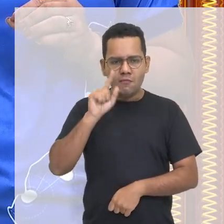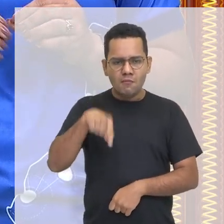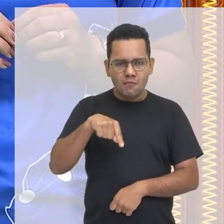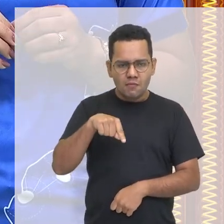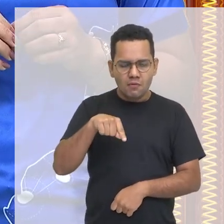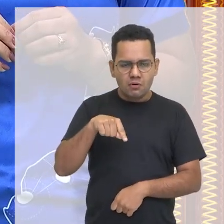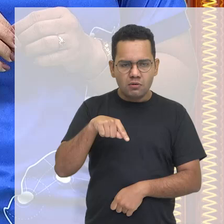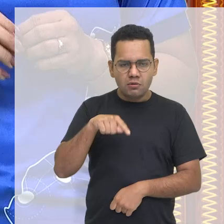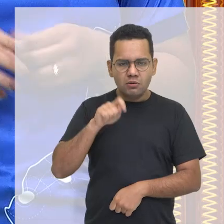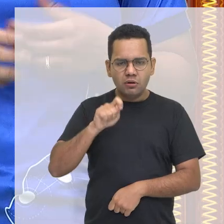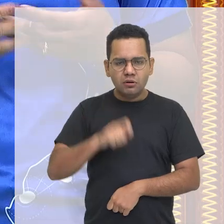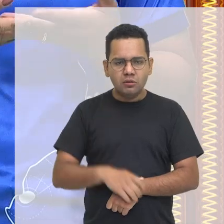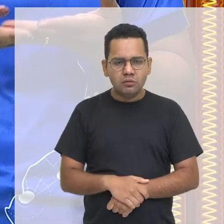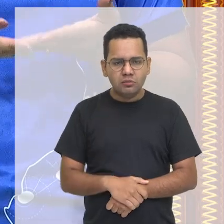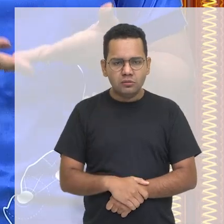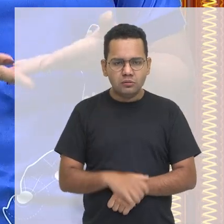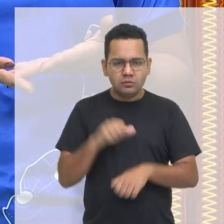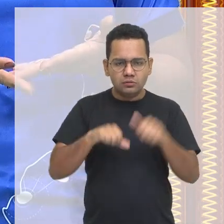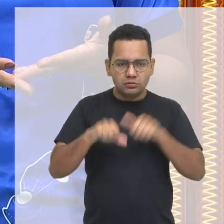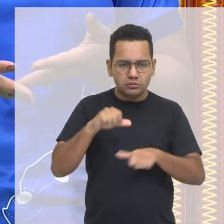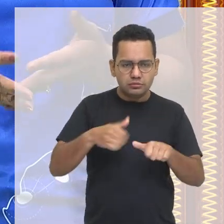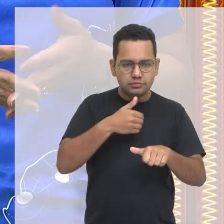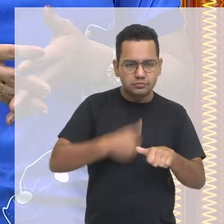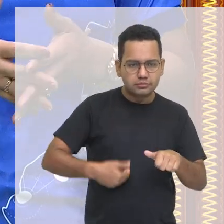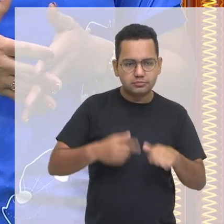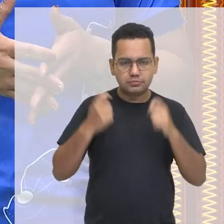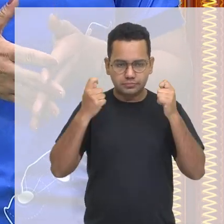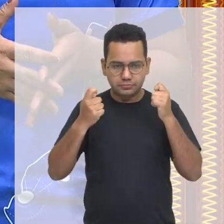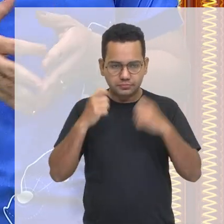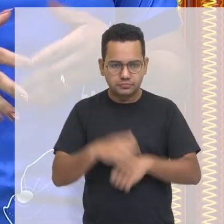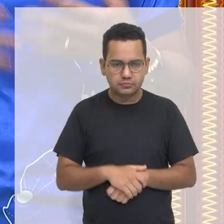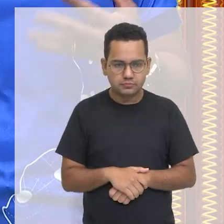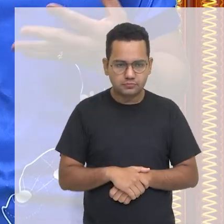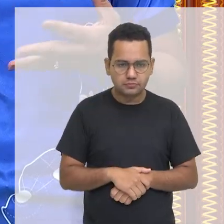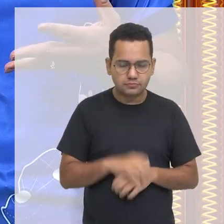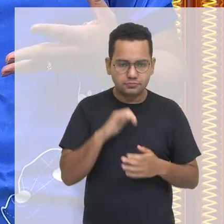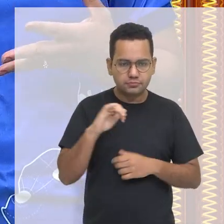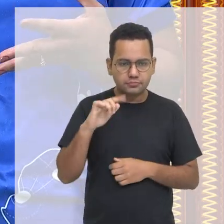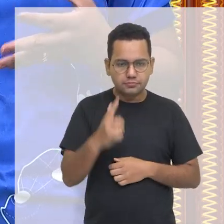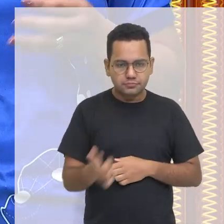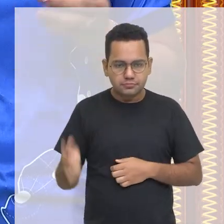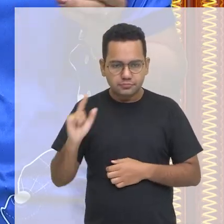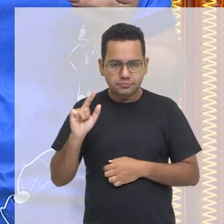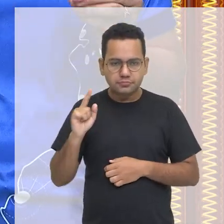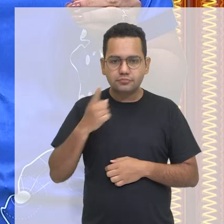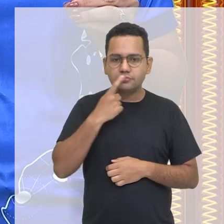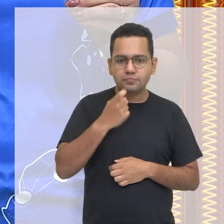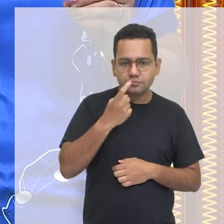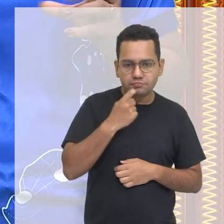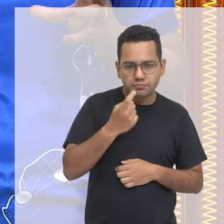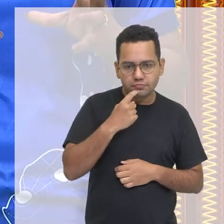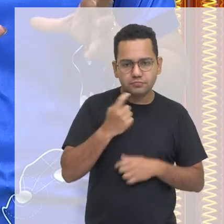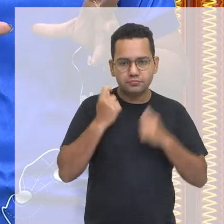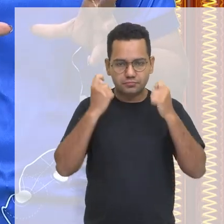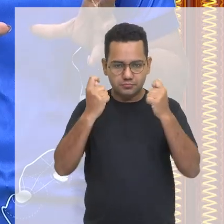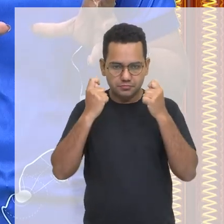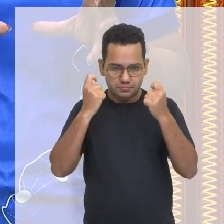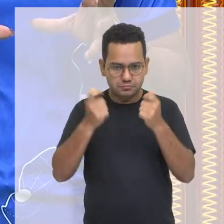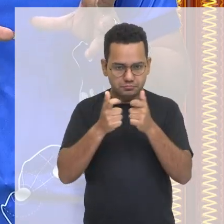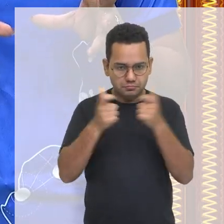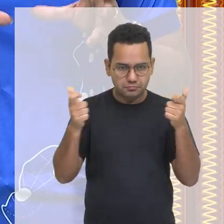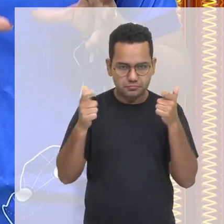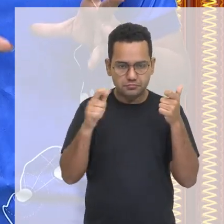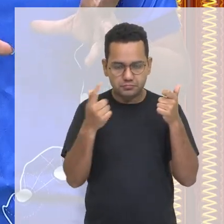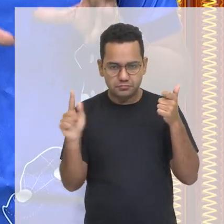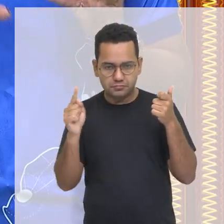desordem civil sustentada e mudanças governamentais. Em vermelho, grandes protestos e amarelo, os protestos